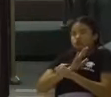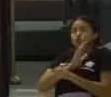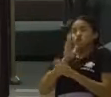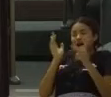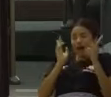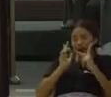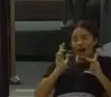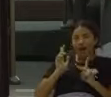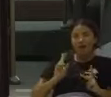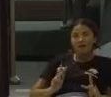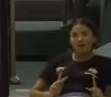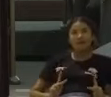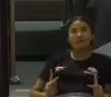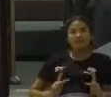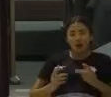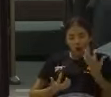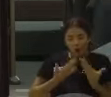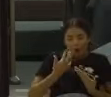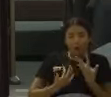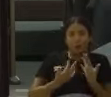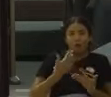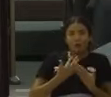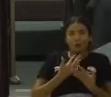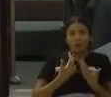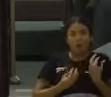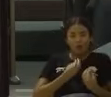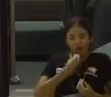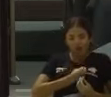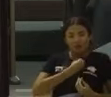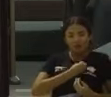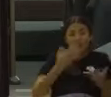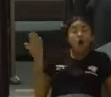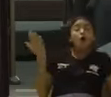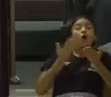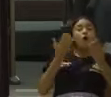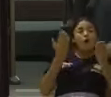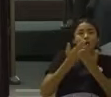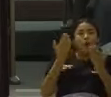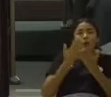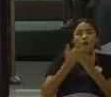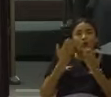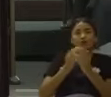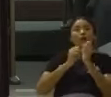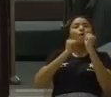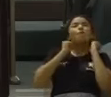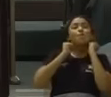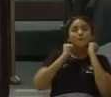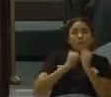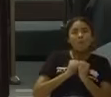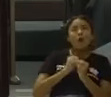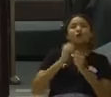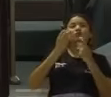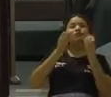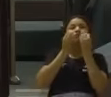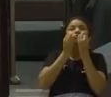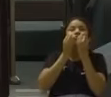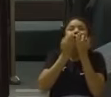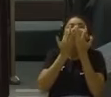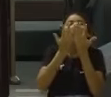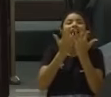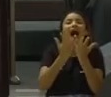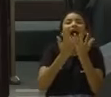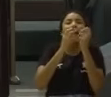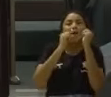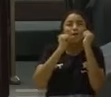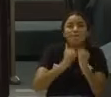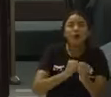graça. E hoje eu posso dizer, eu posso todas as coisas